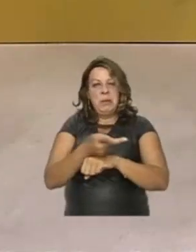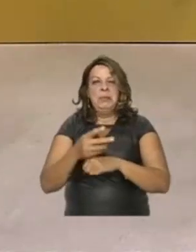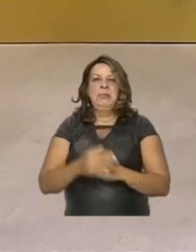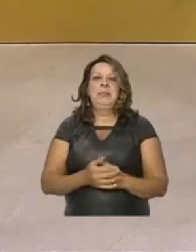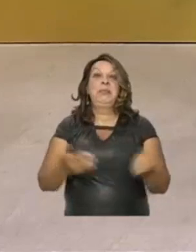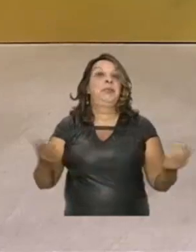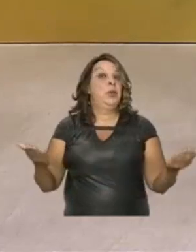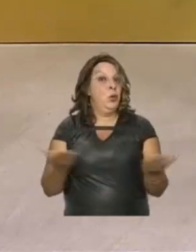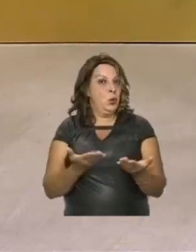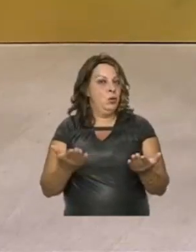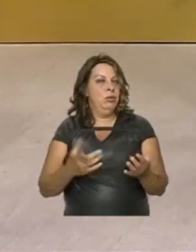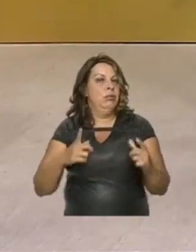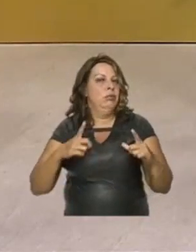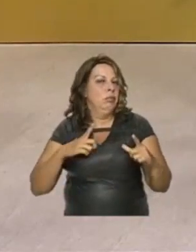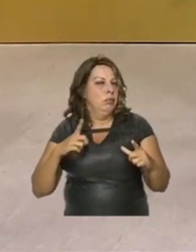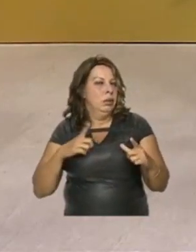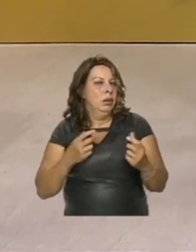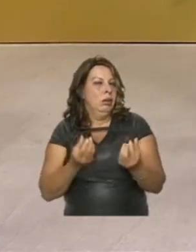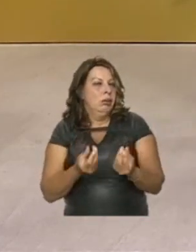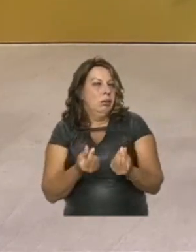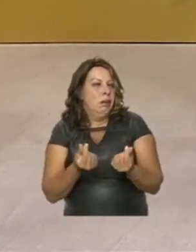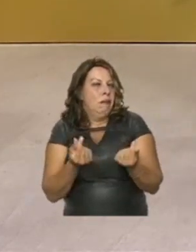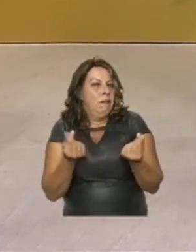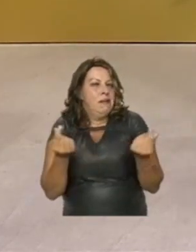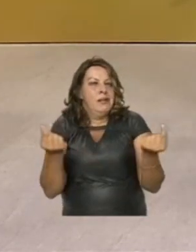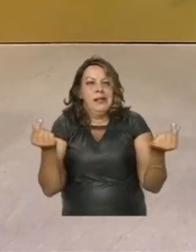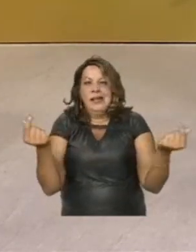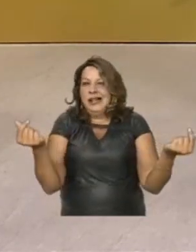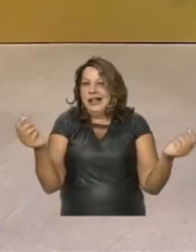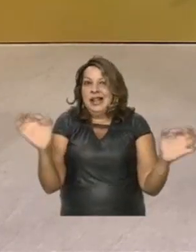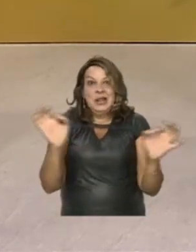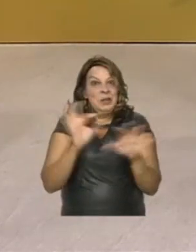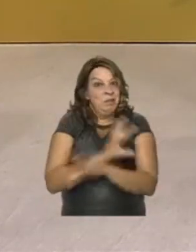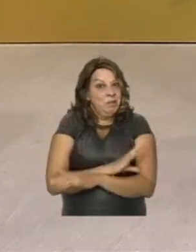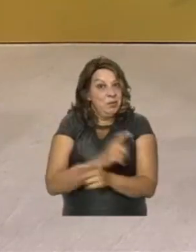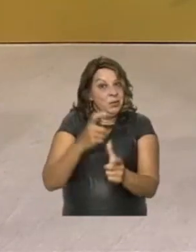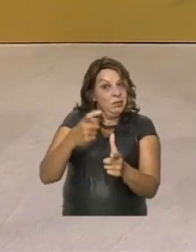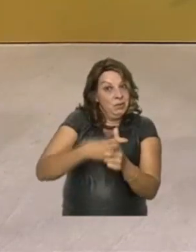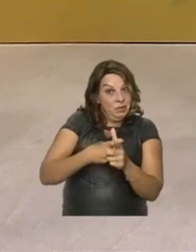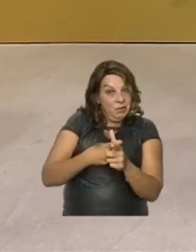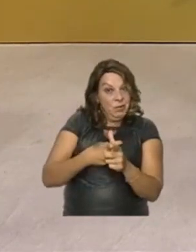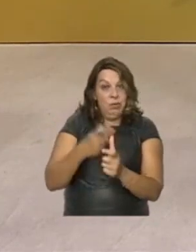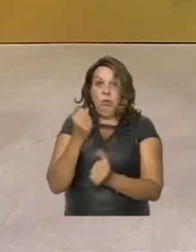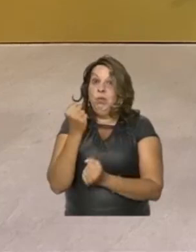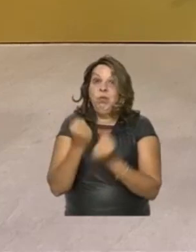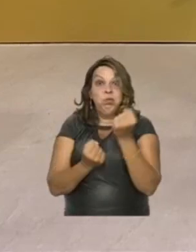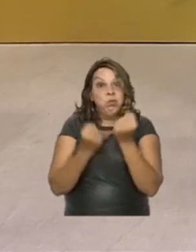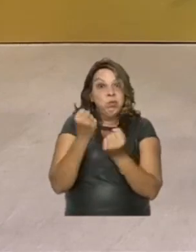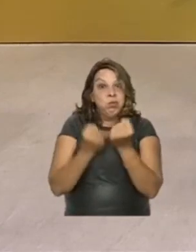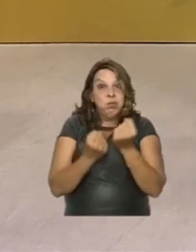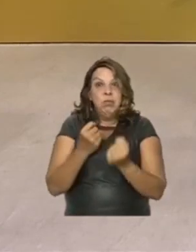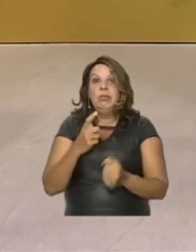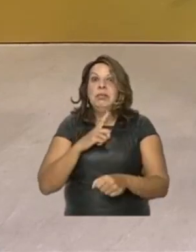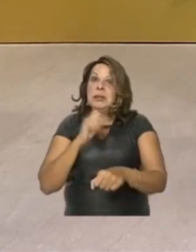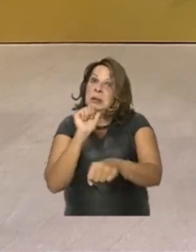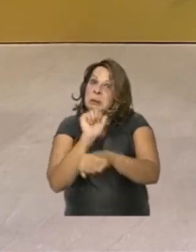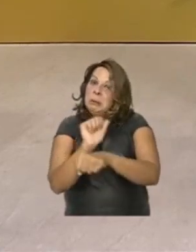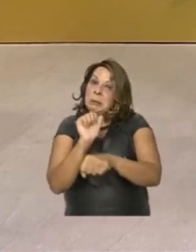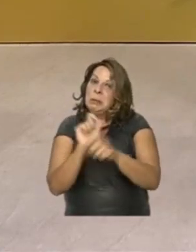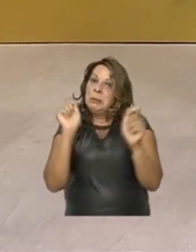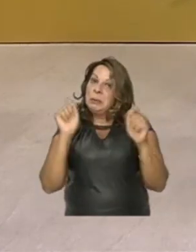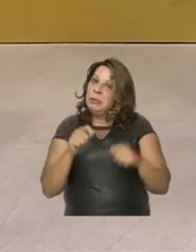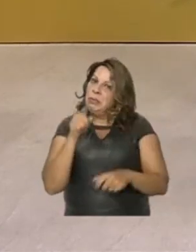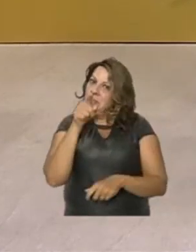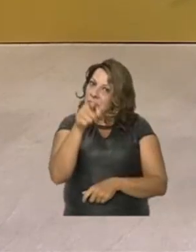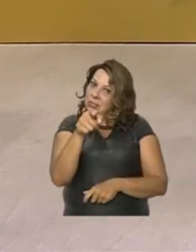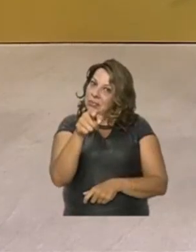a gente caprichou, viu? Tem dinheiro para quem quer acabar com as dívidas, tem carrão. Então já fica na expectativa que pode